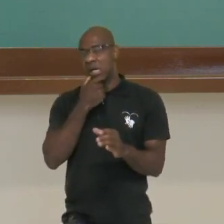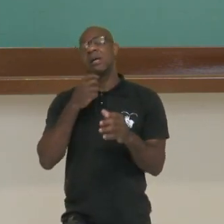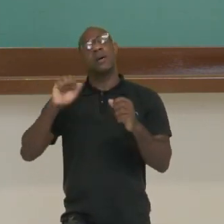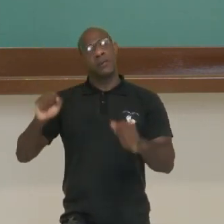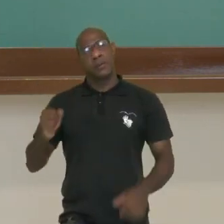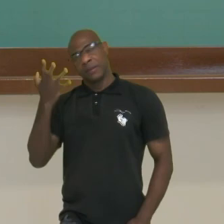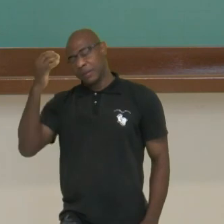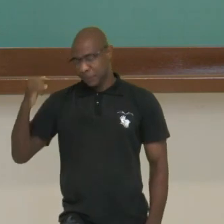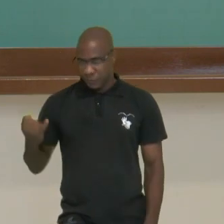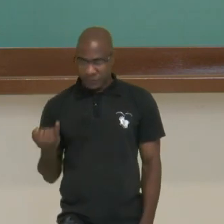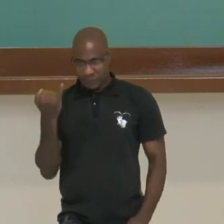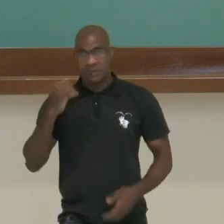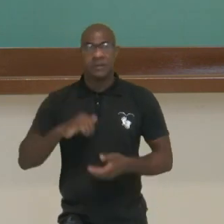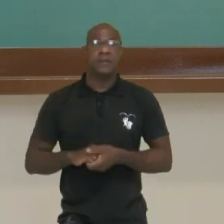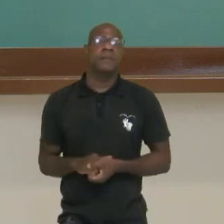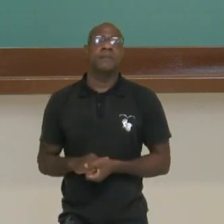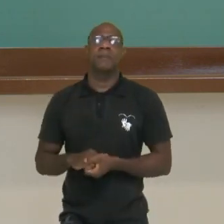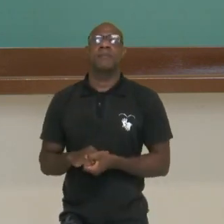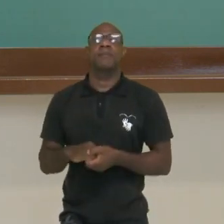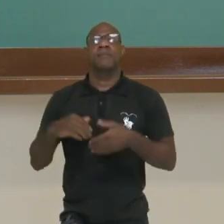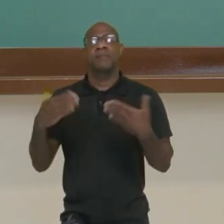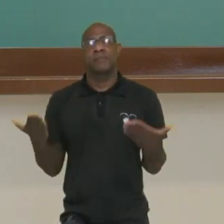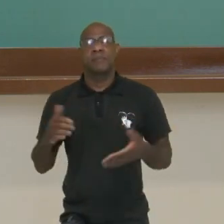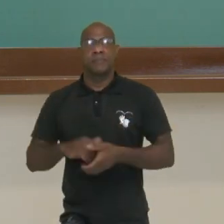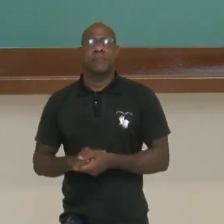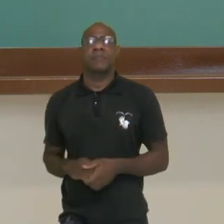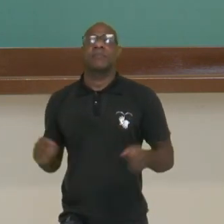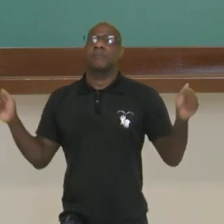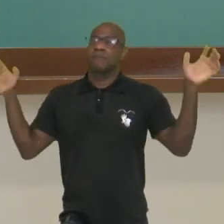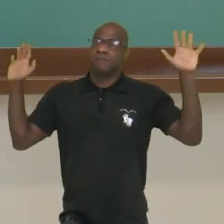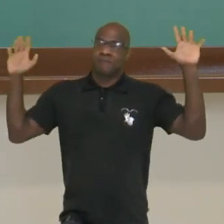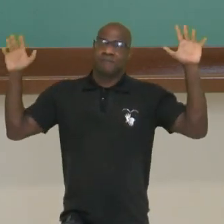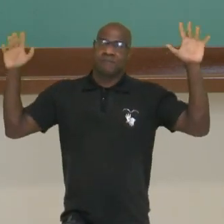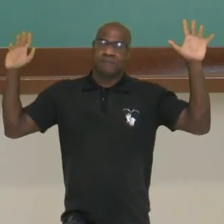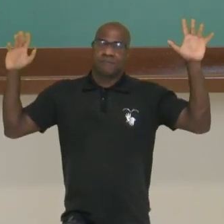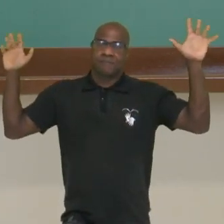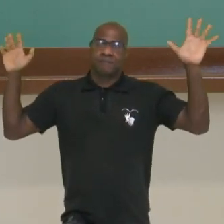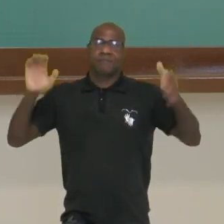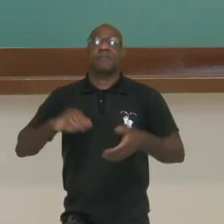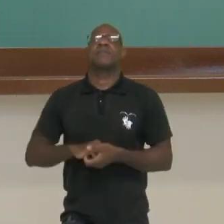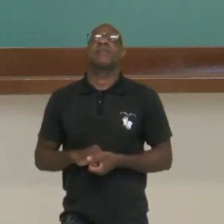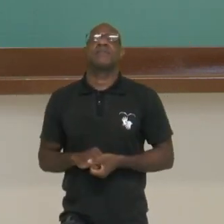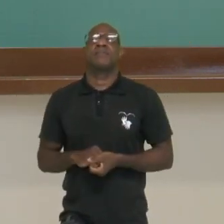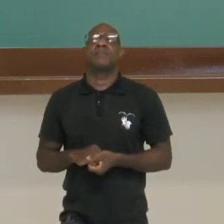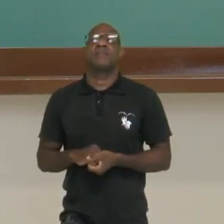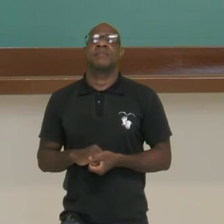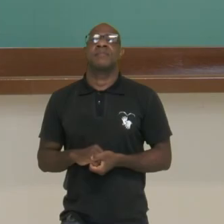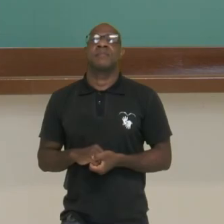aconteça, ok? Ficamos por aqui. See you there and bye bye!